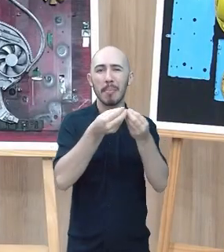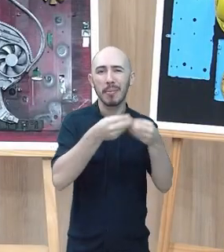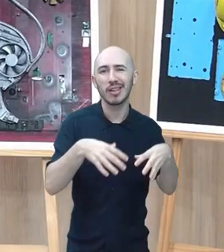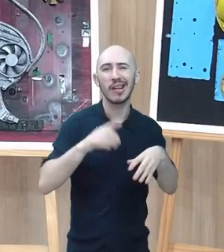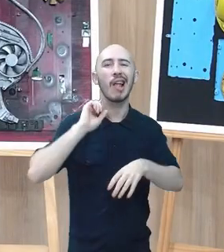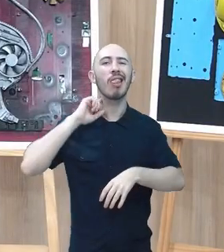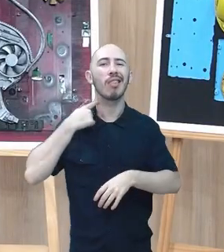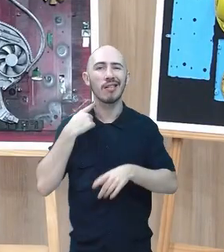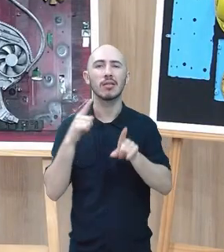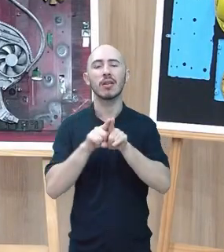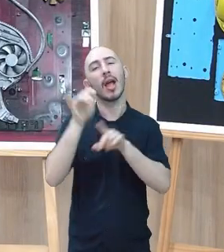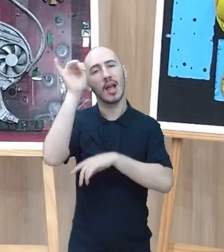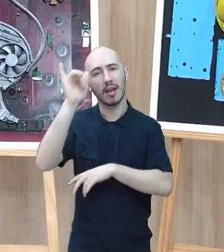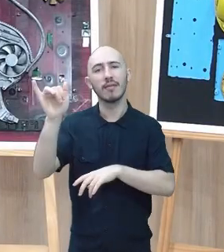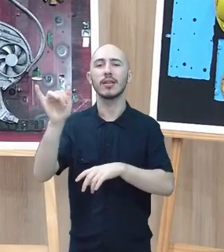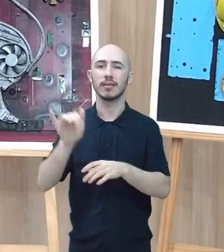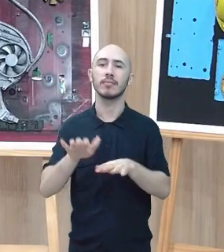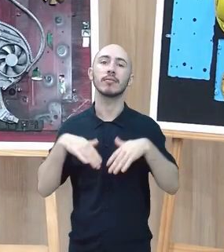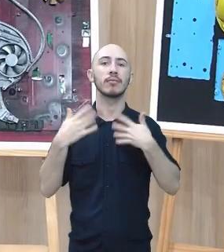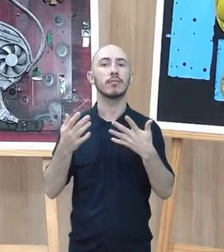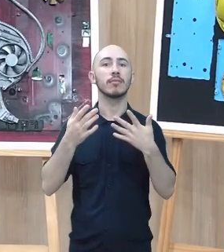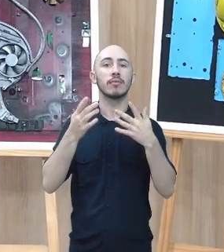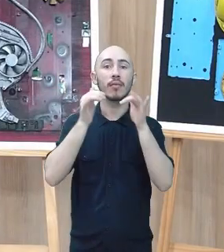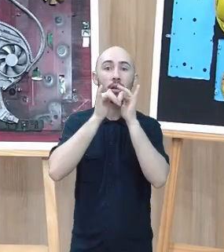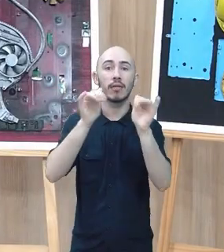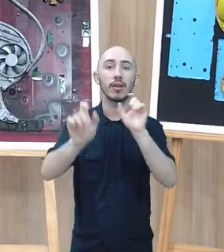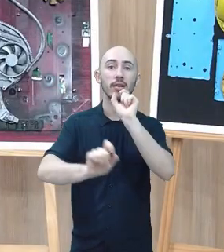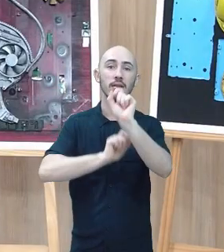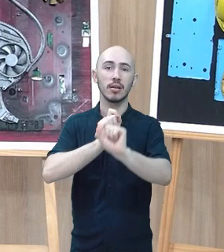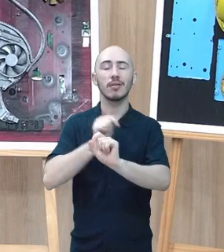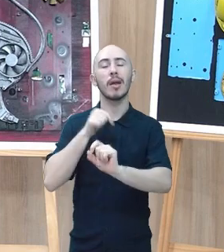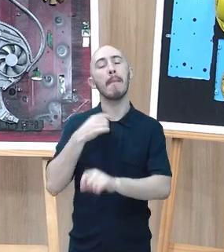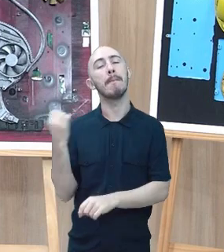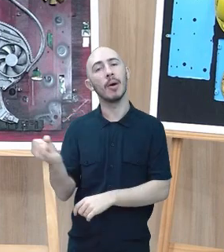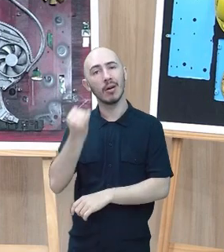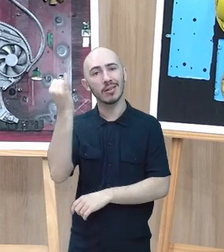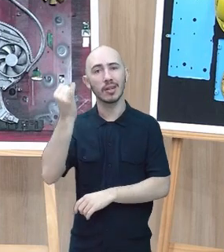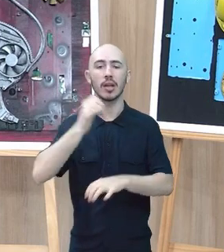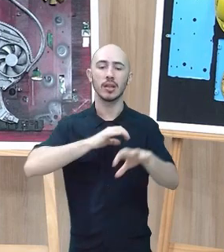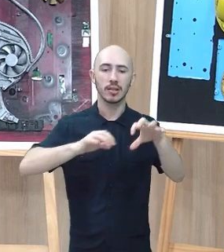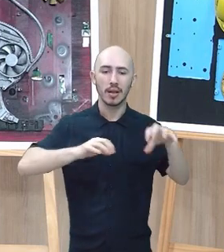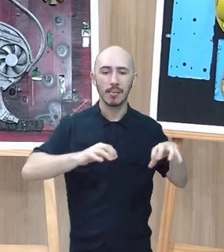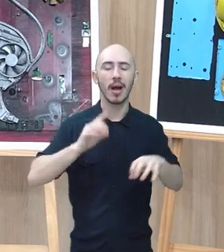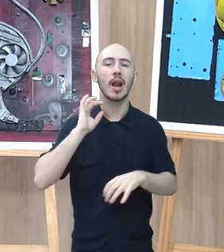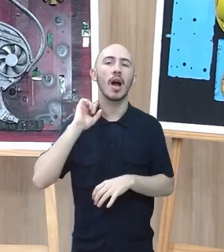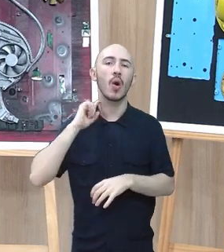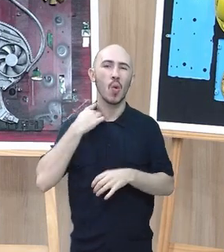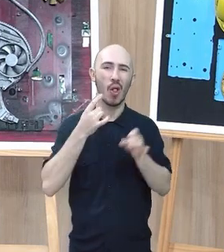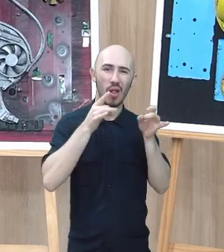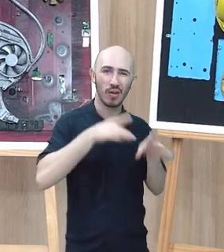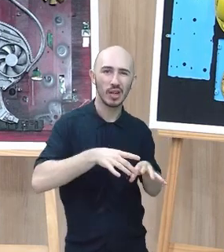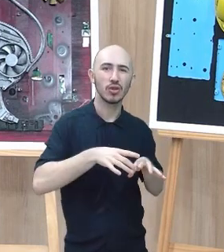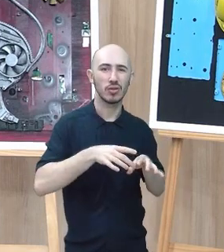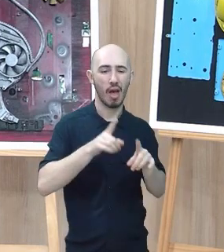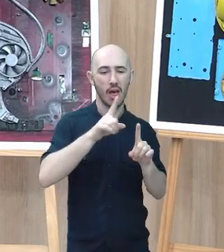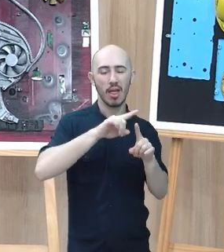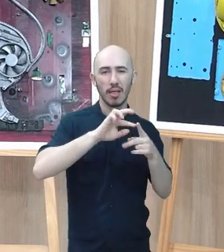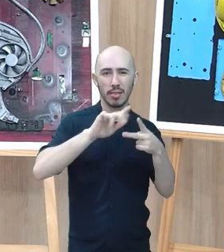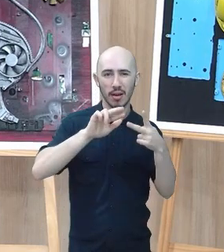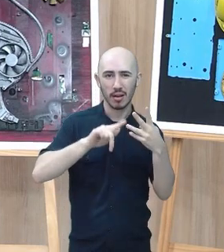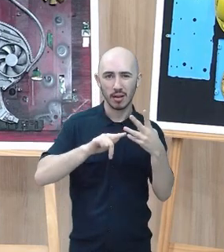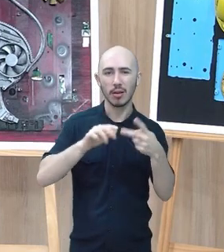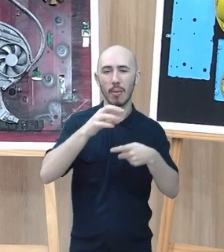também eu faço um alerta, né, da importância dessa coleta seletiva, ok? Que você estimule na